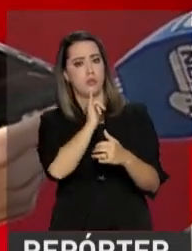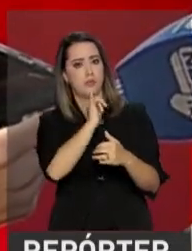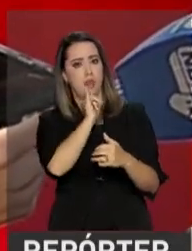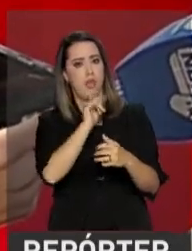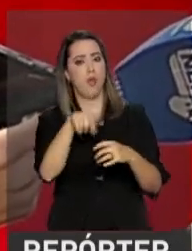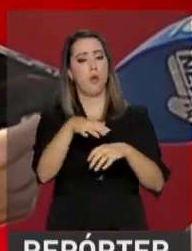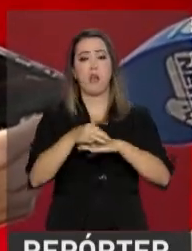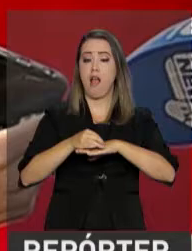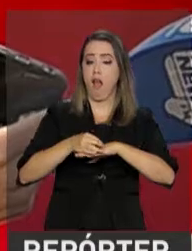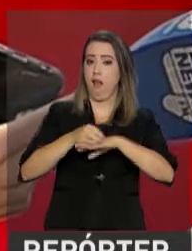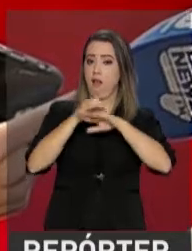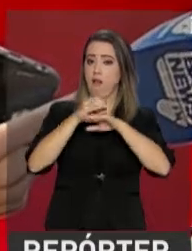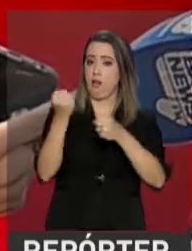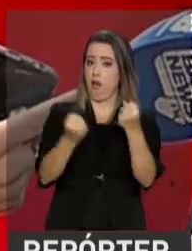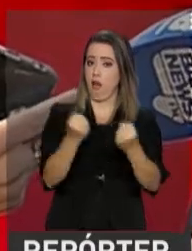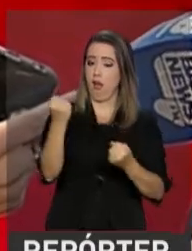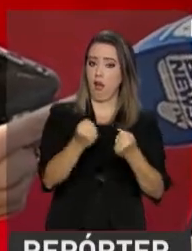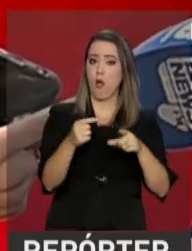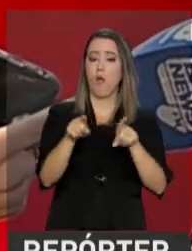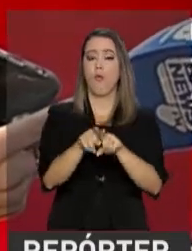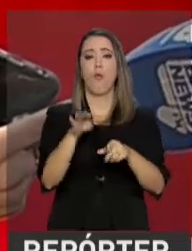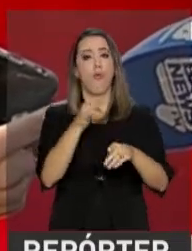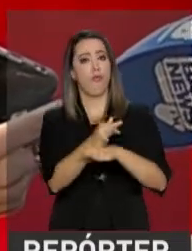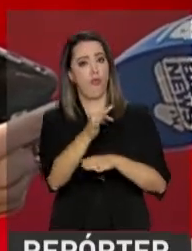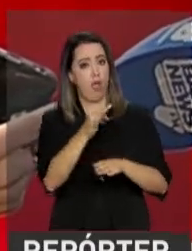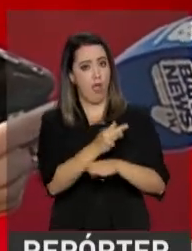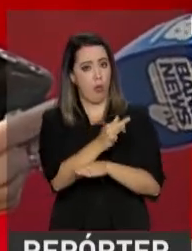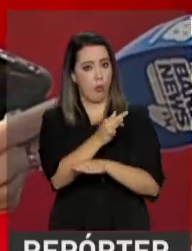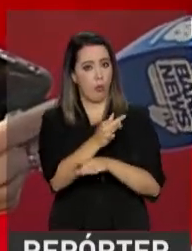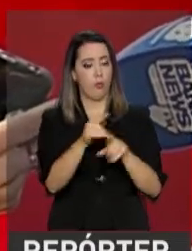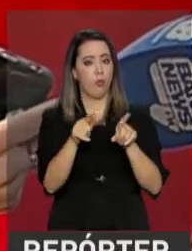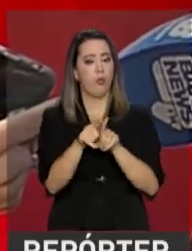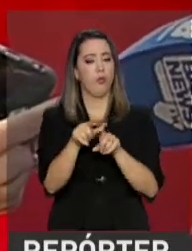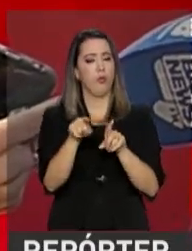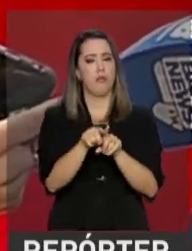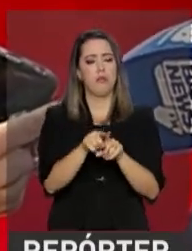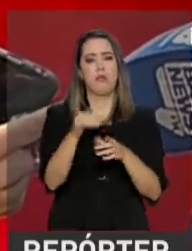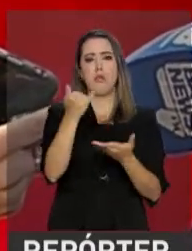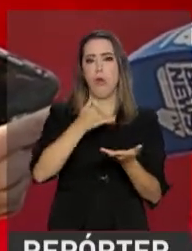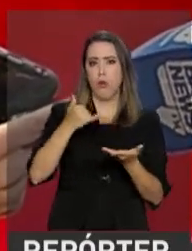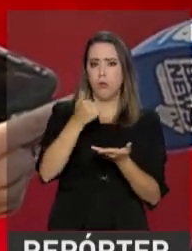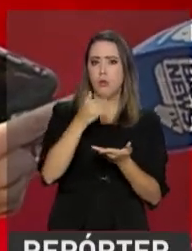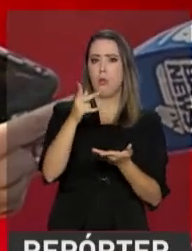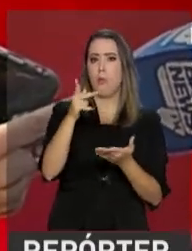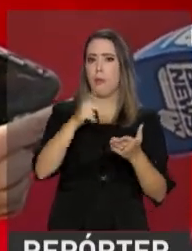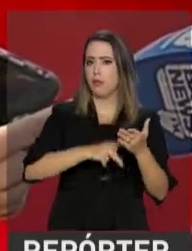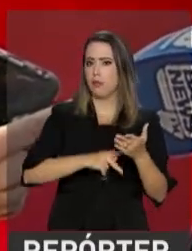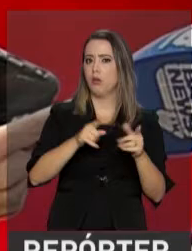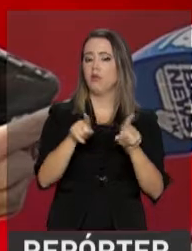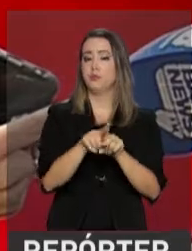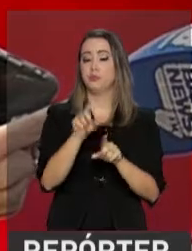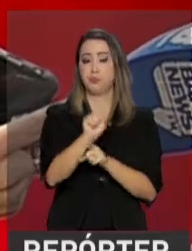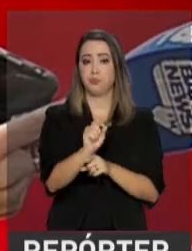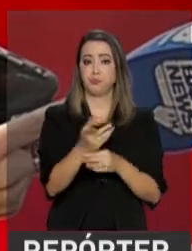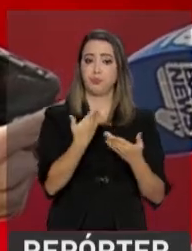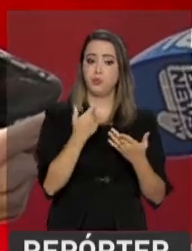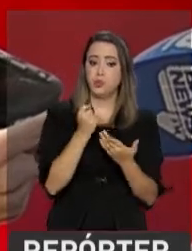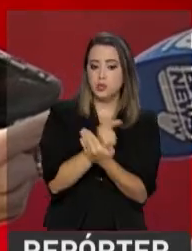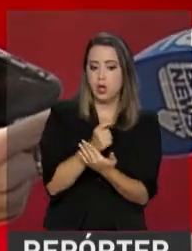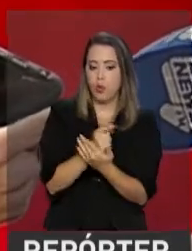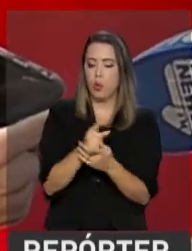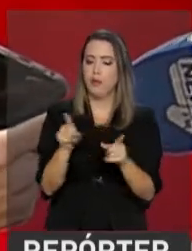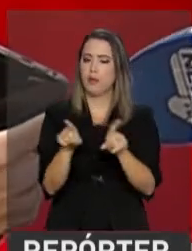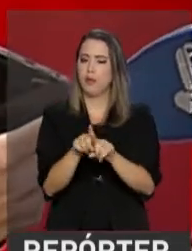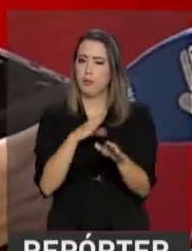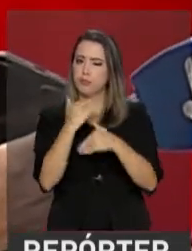automóveis de minério de ferro e petróleo e do lado das importações é a projeção de crescimento